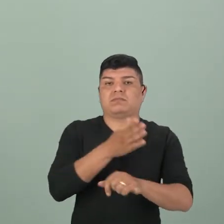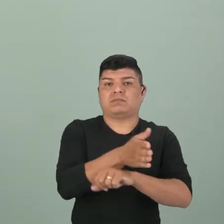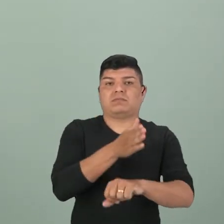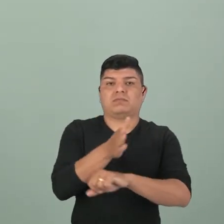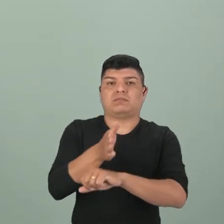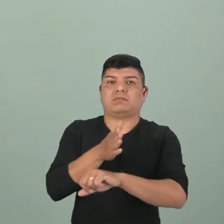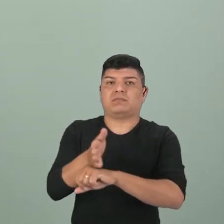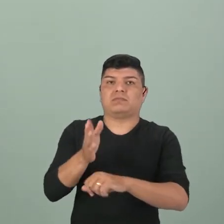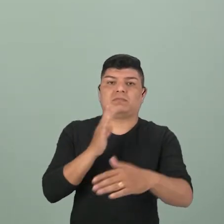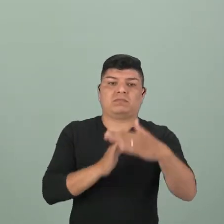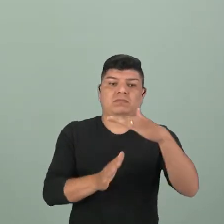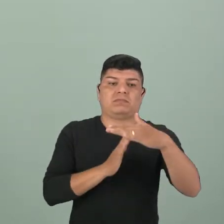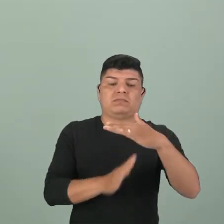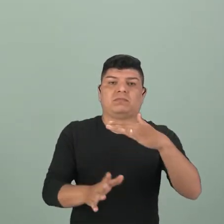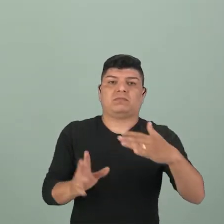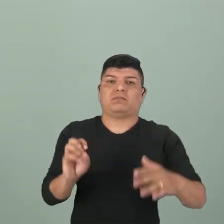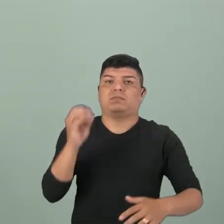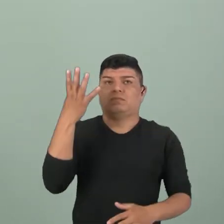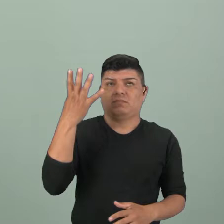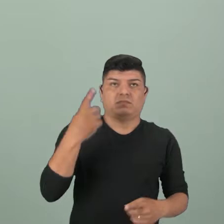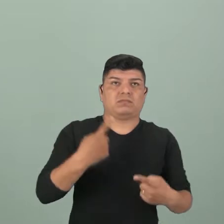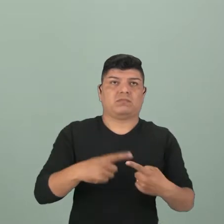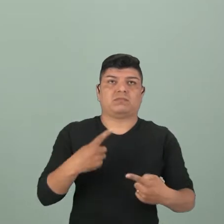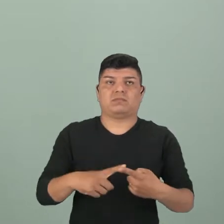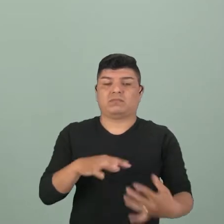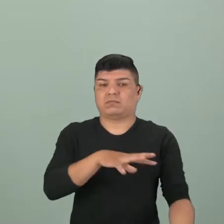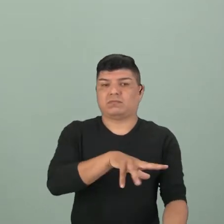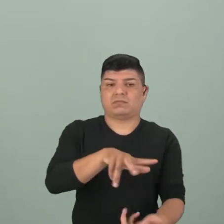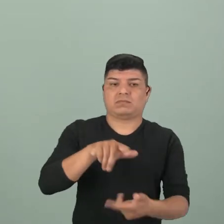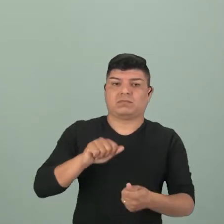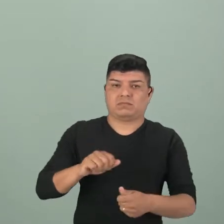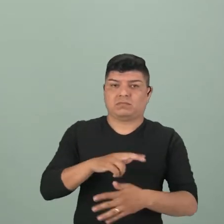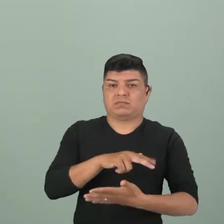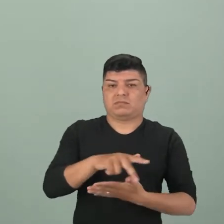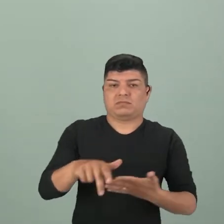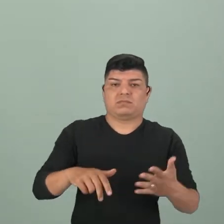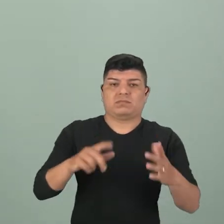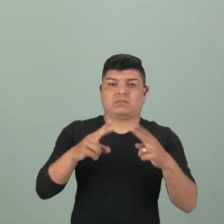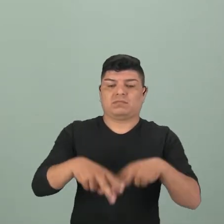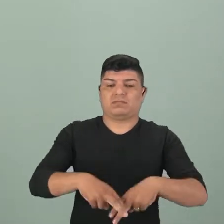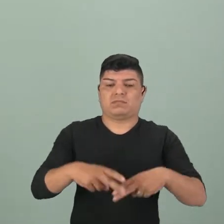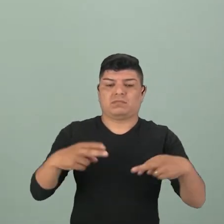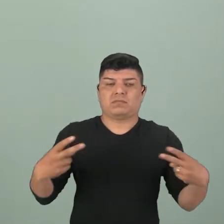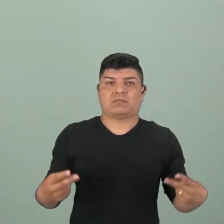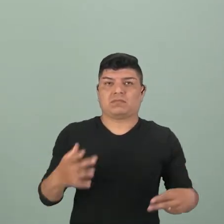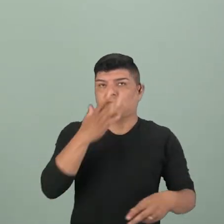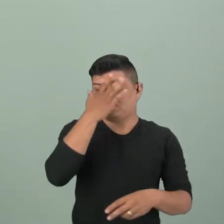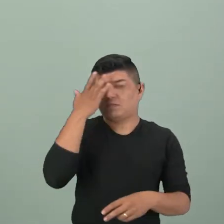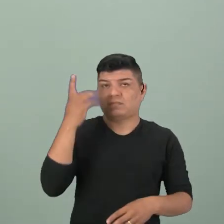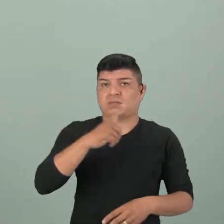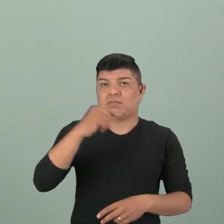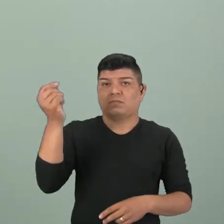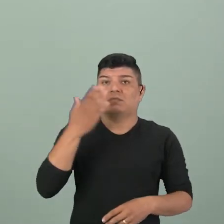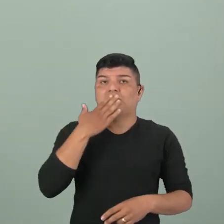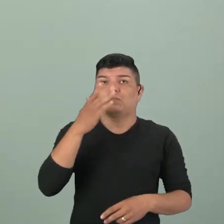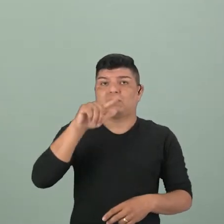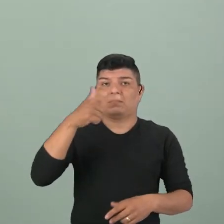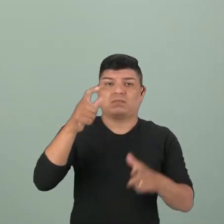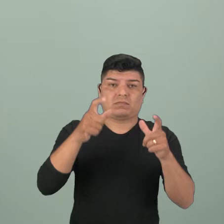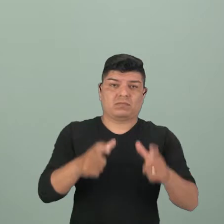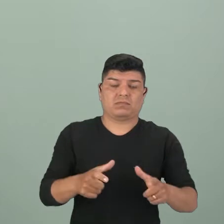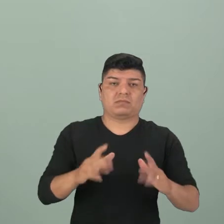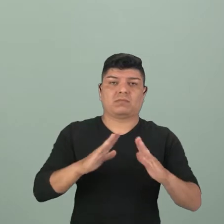Então, essas migrações ocasionam no mundo essa diversidade étnica, né? Como os refugiados também que pedem abrigo em